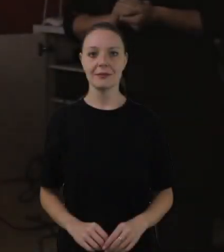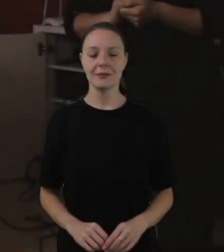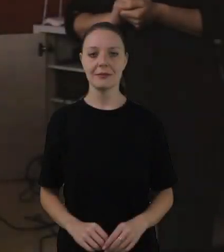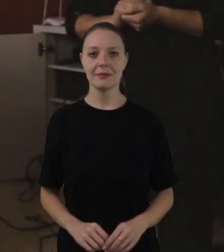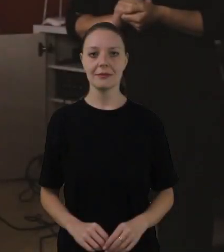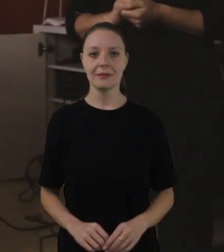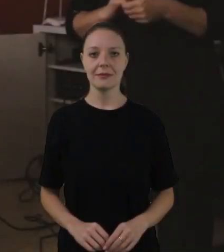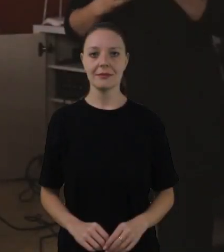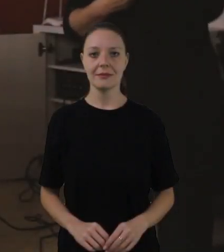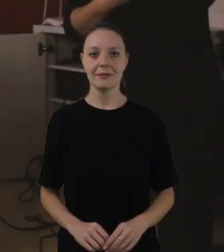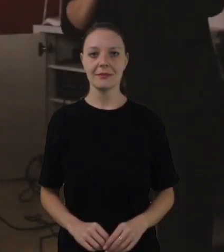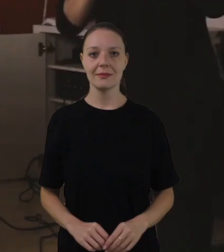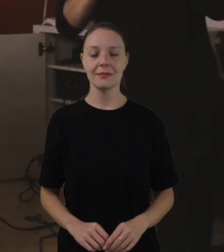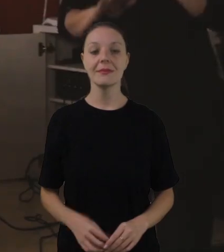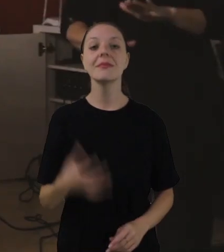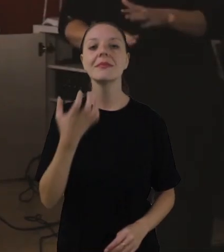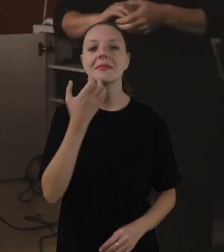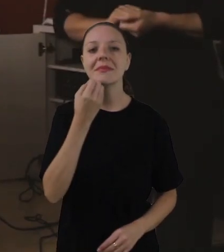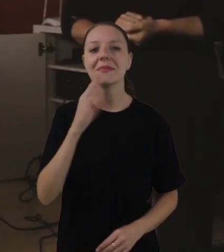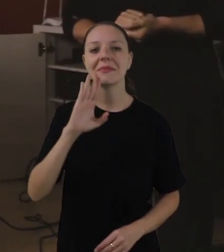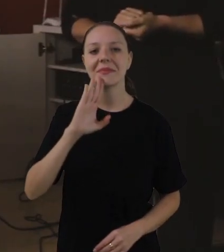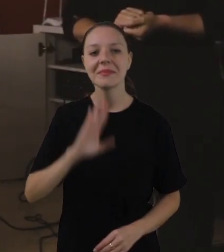Então, oficialmente, boa tarde.